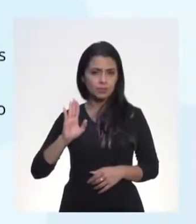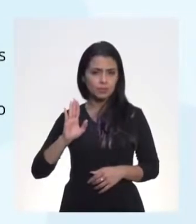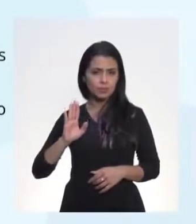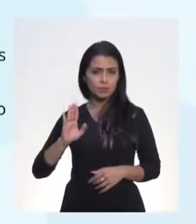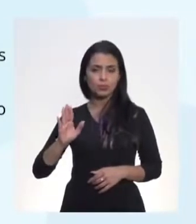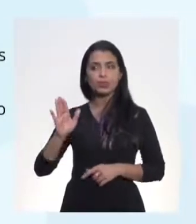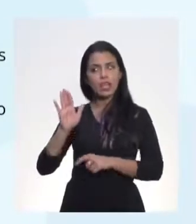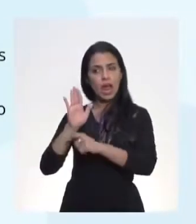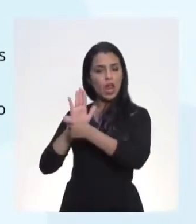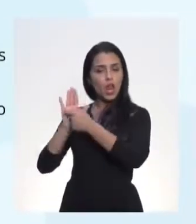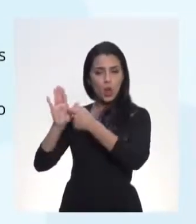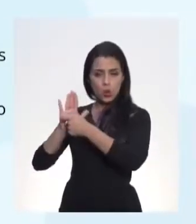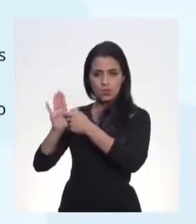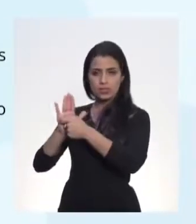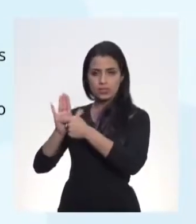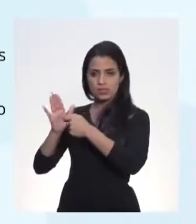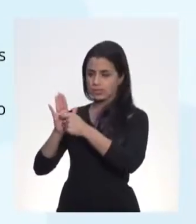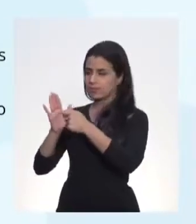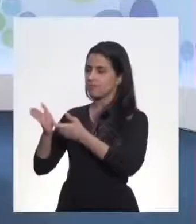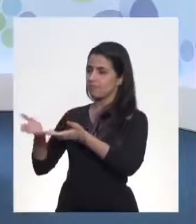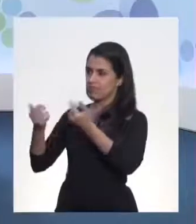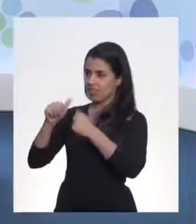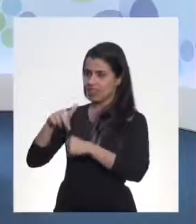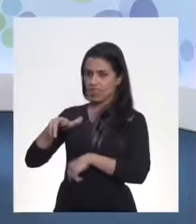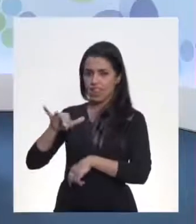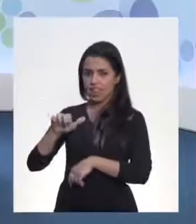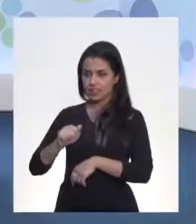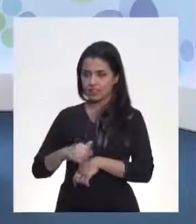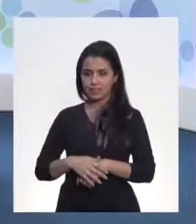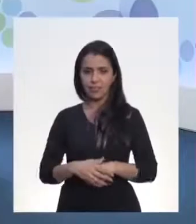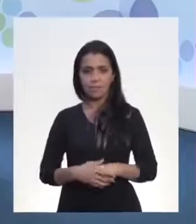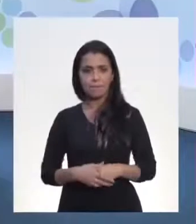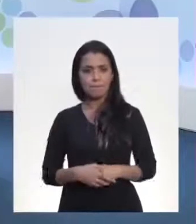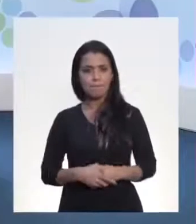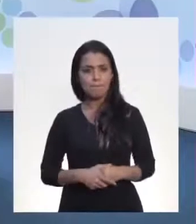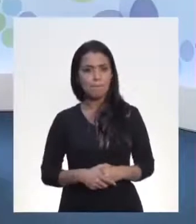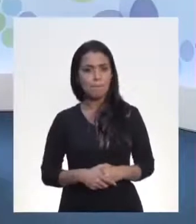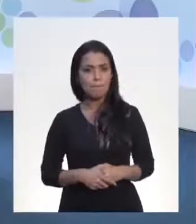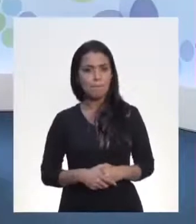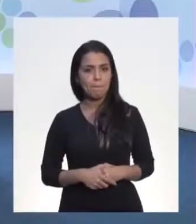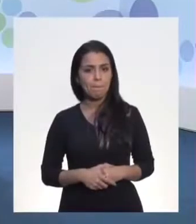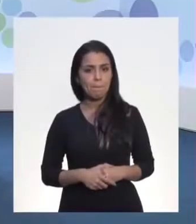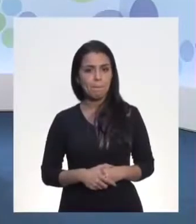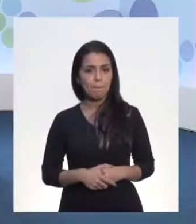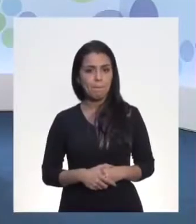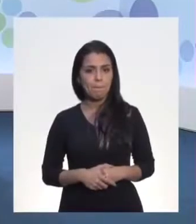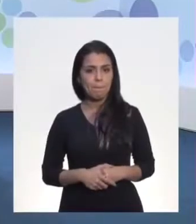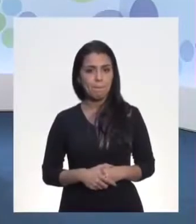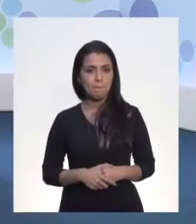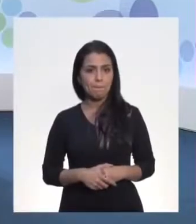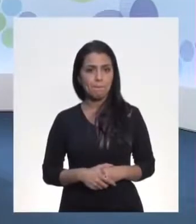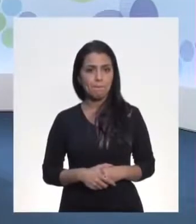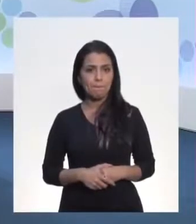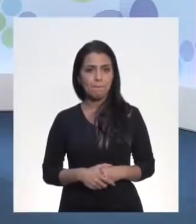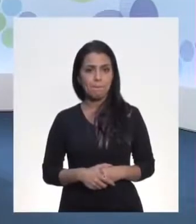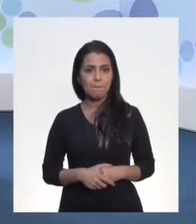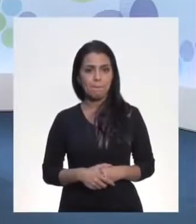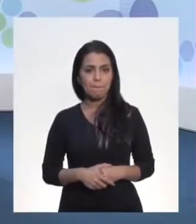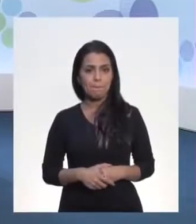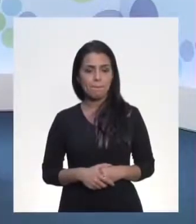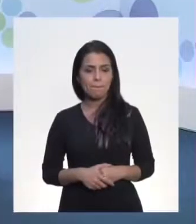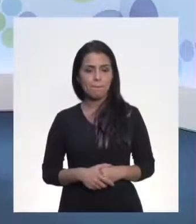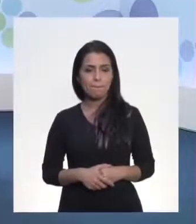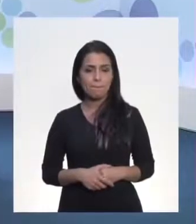na lousa. Vai, é com você, Andréia. Peraí, isso é muito grande esse negócio.